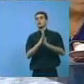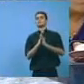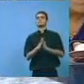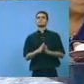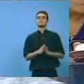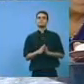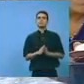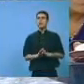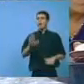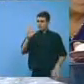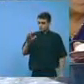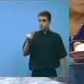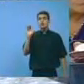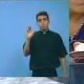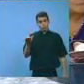Tomando consigo